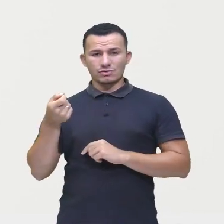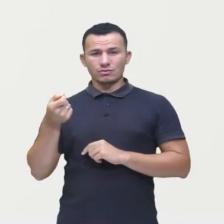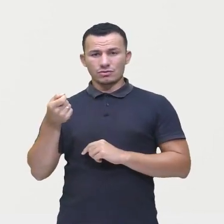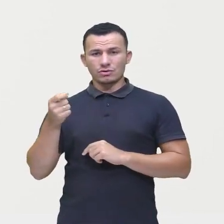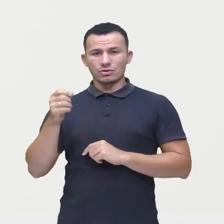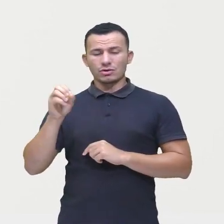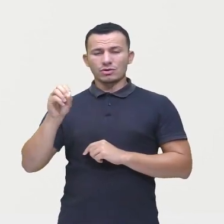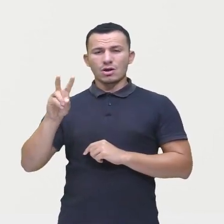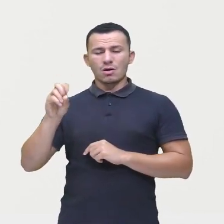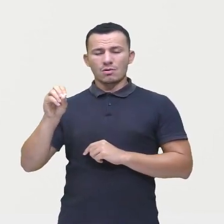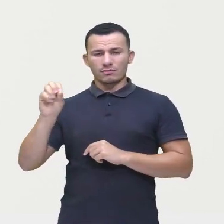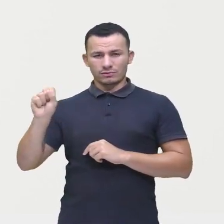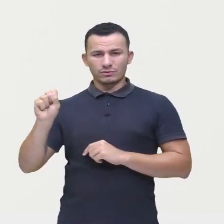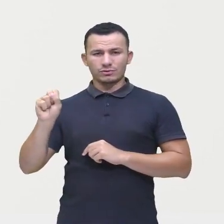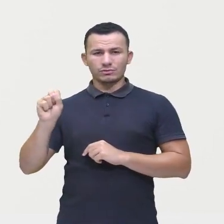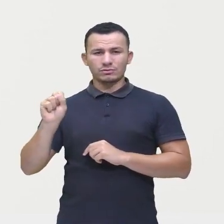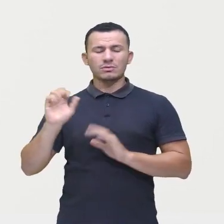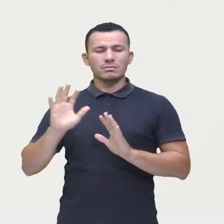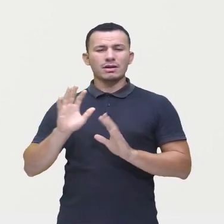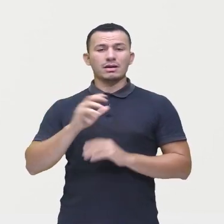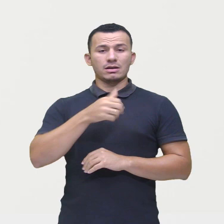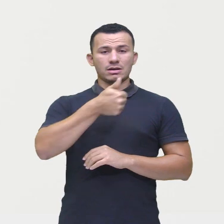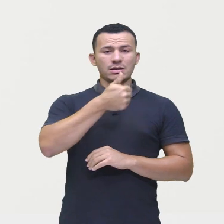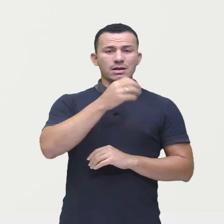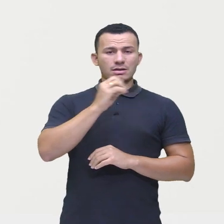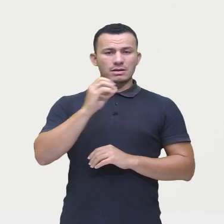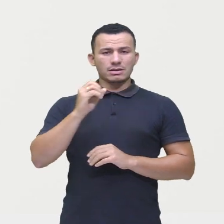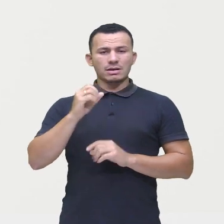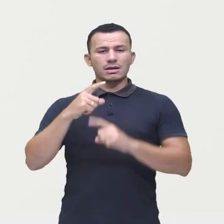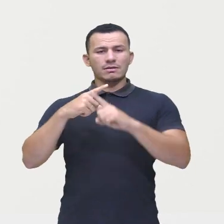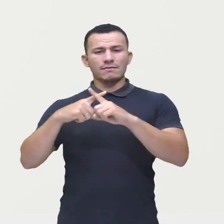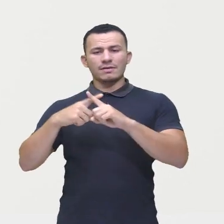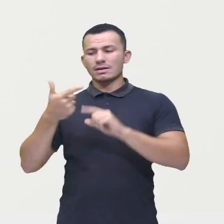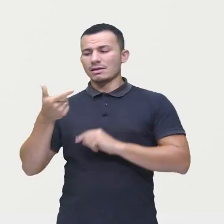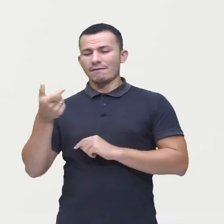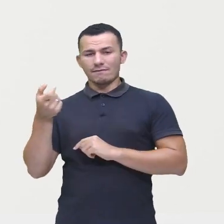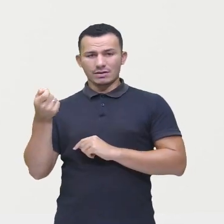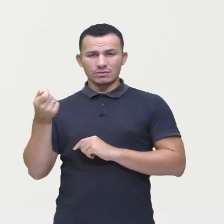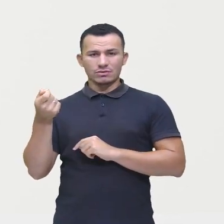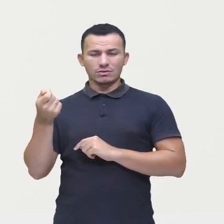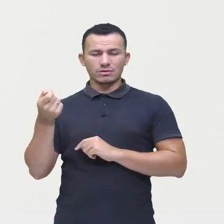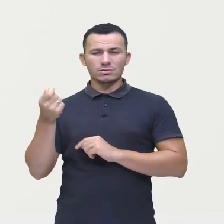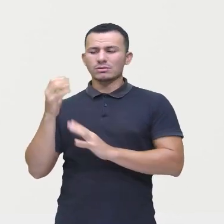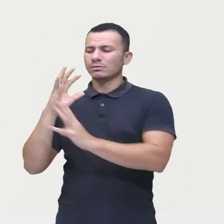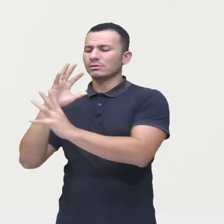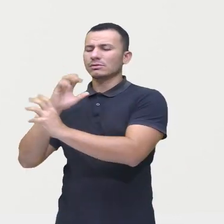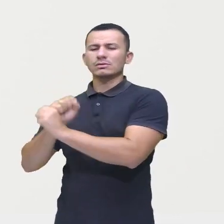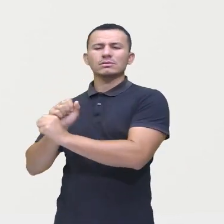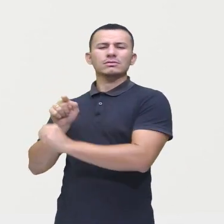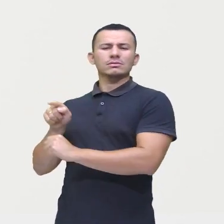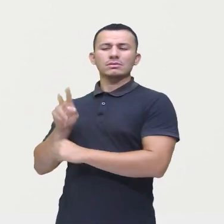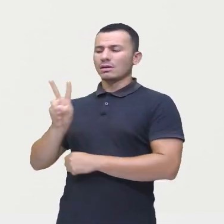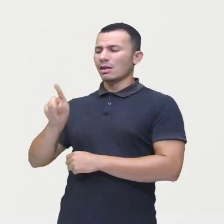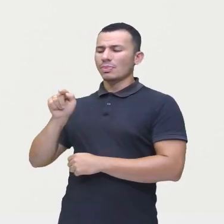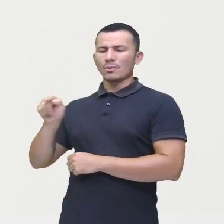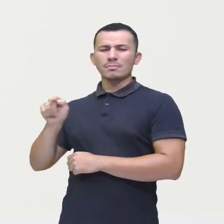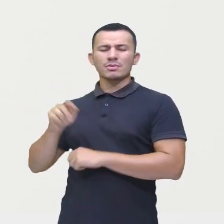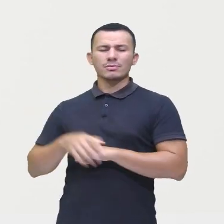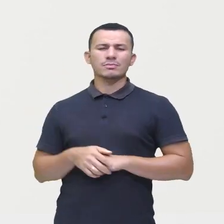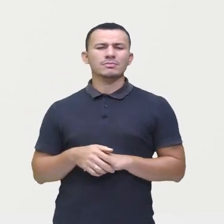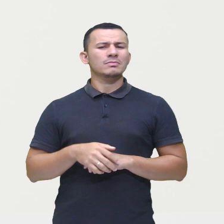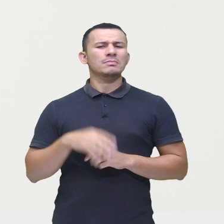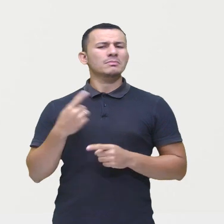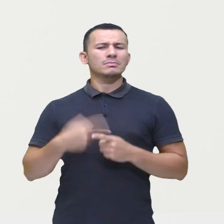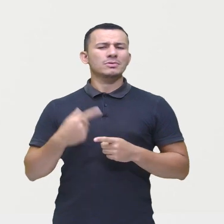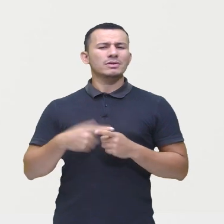cada um põe 20 ovos, quanto é que 100 tracajás colocarão de ovos? Eu já sei que o total é 2.000, mas por que é